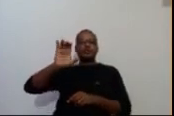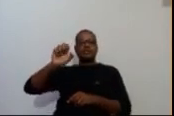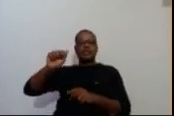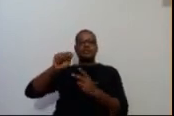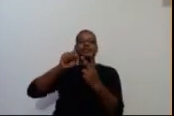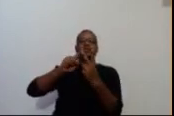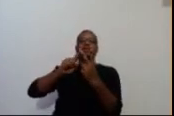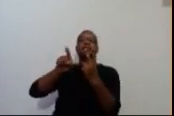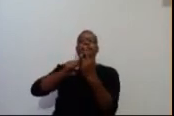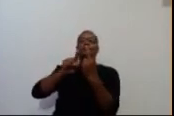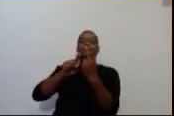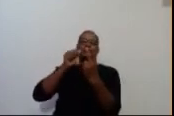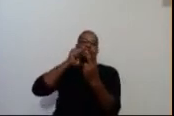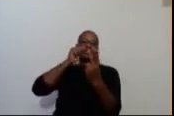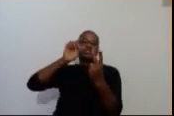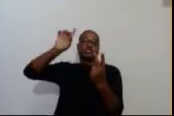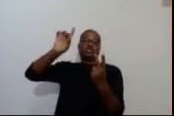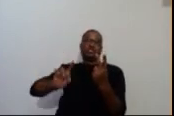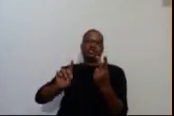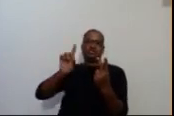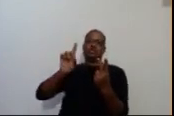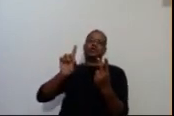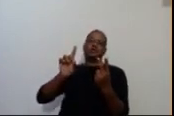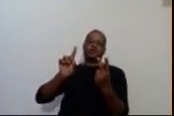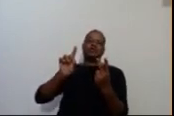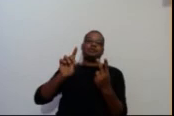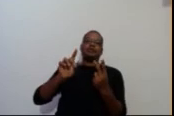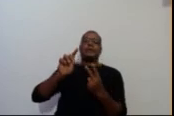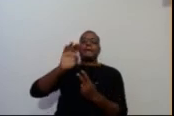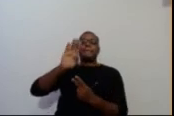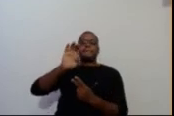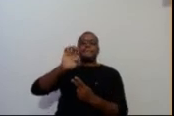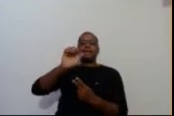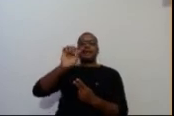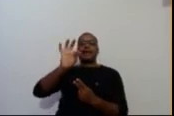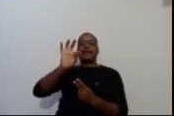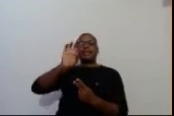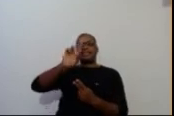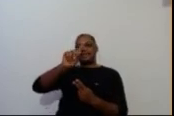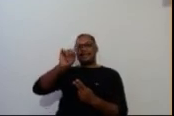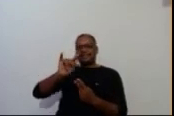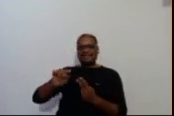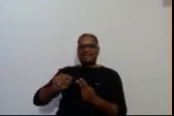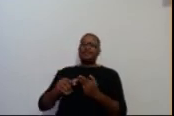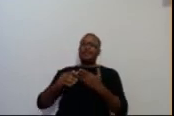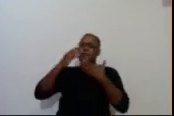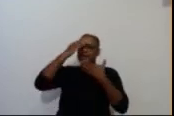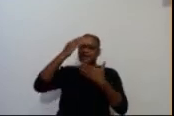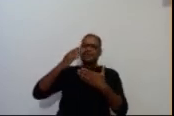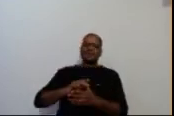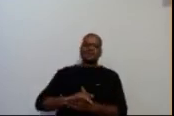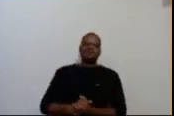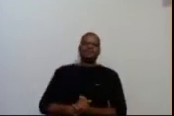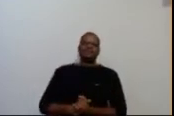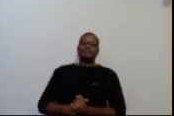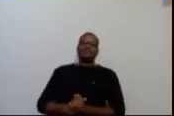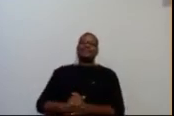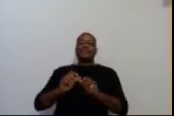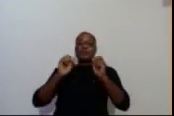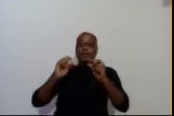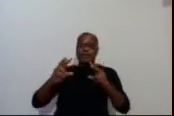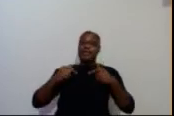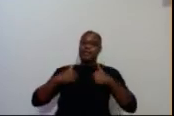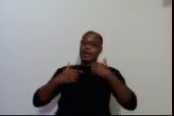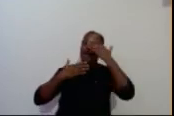obrigado. Muito obrigada. Ok, eu agradeço ao SENAC Bahia por possibilitar esse momento para